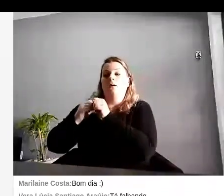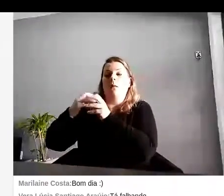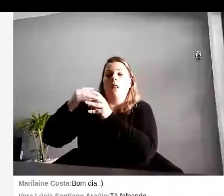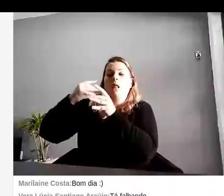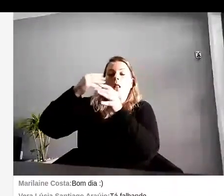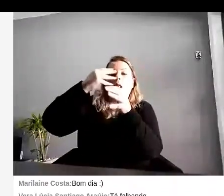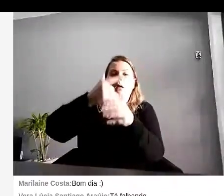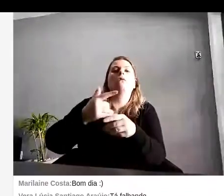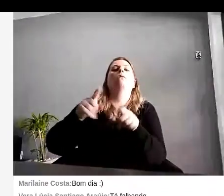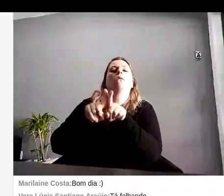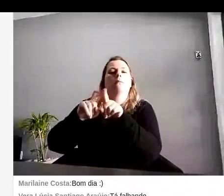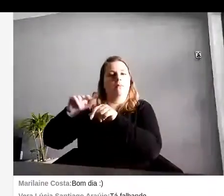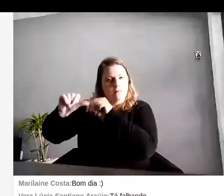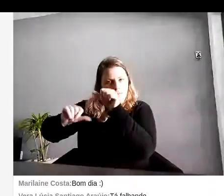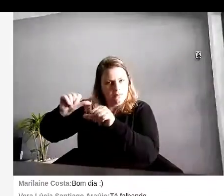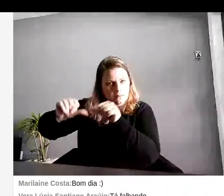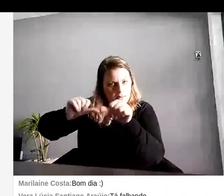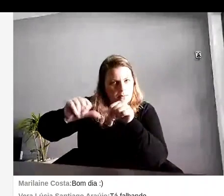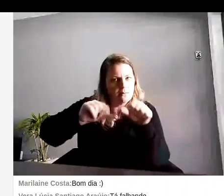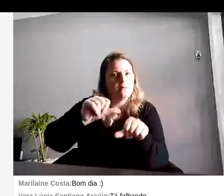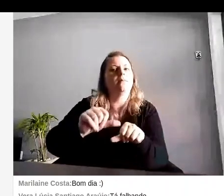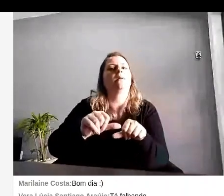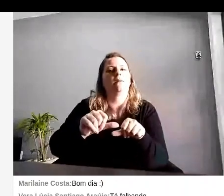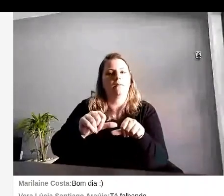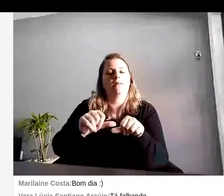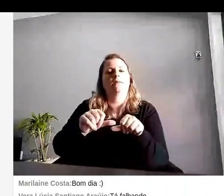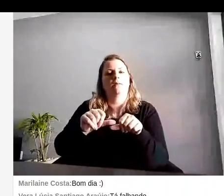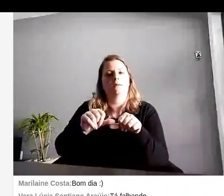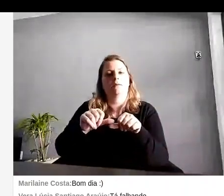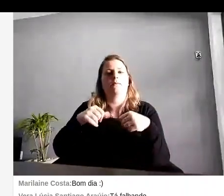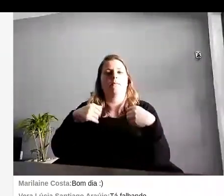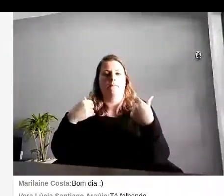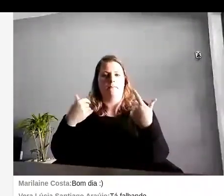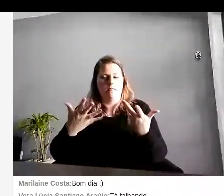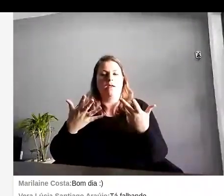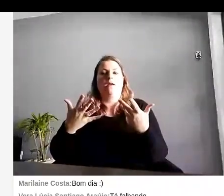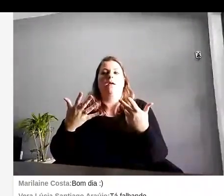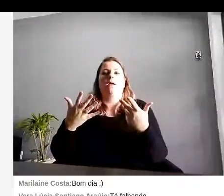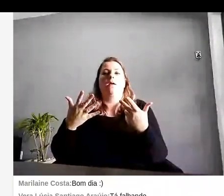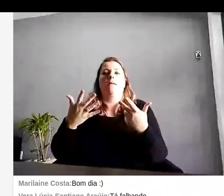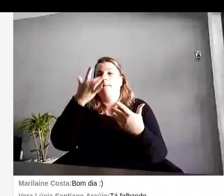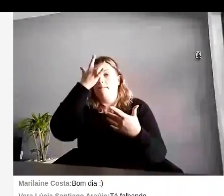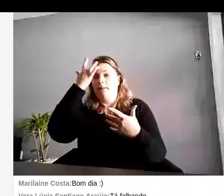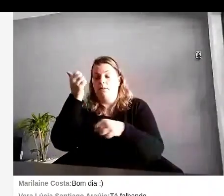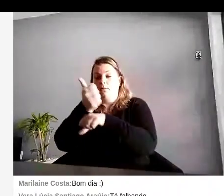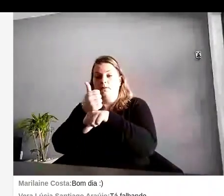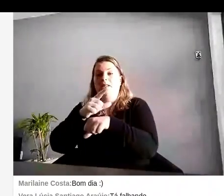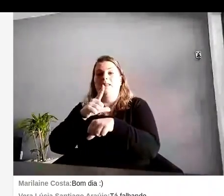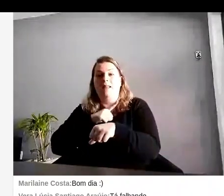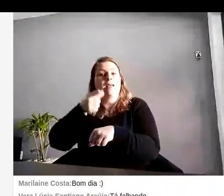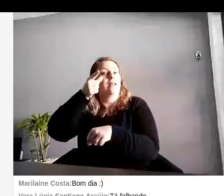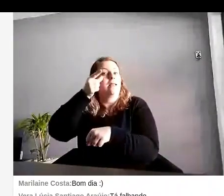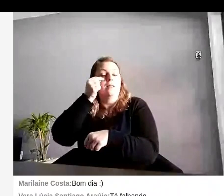Com o passar do tempo, a participação do deficiente visual nos roteiros de audiodescrição começou a aumentar cada vez mais.